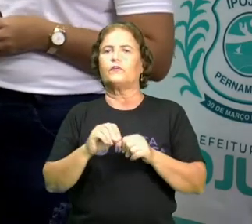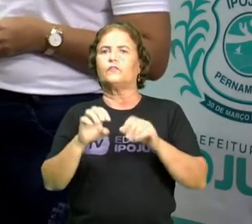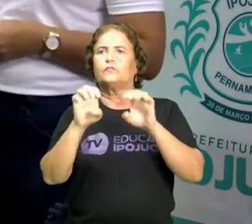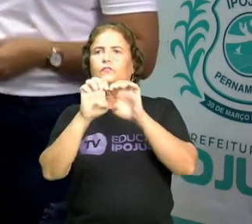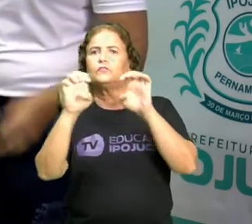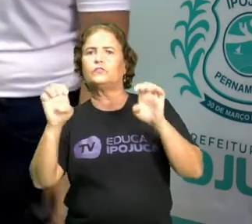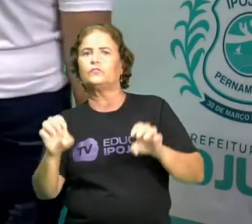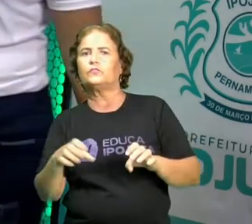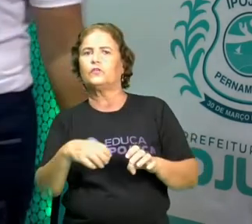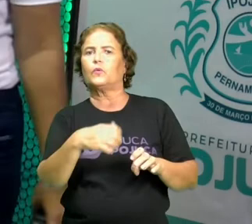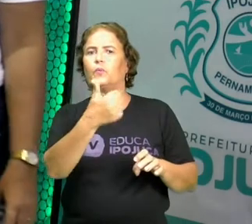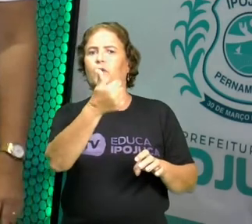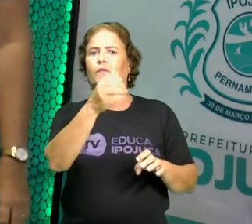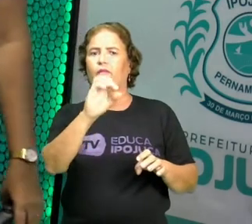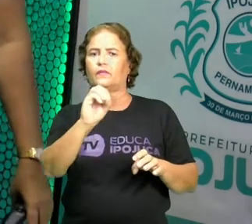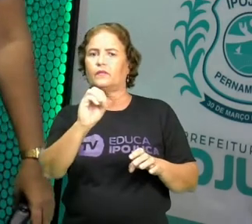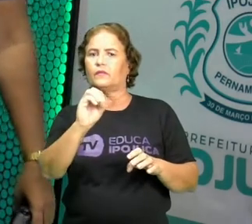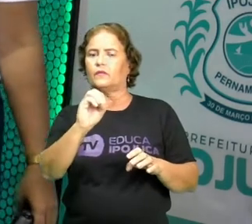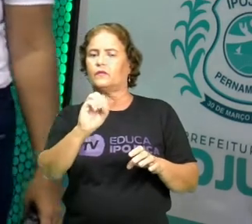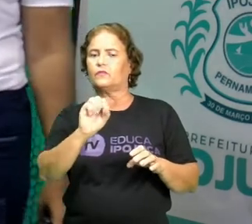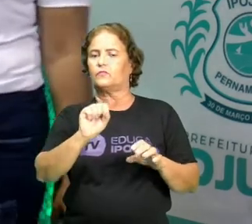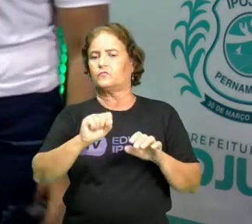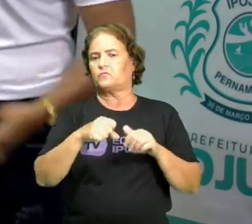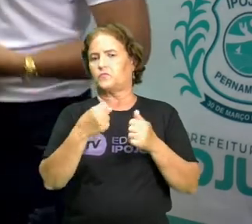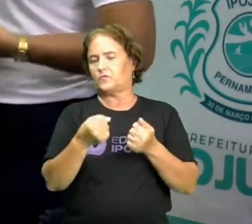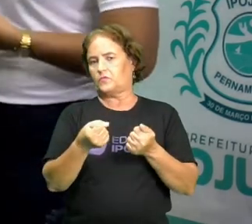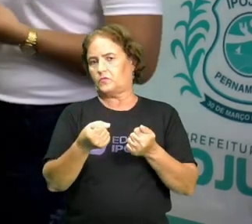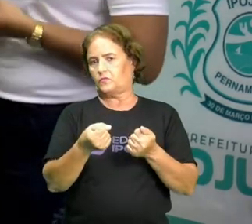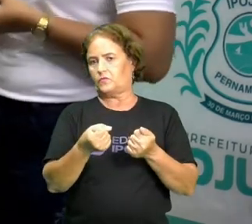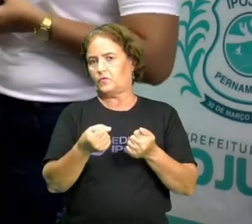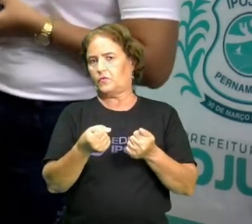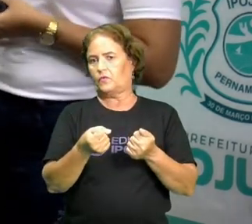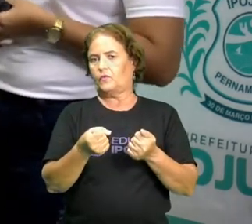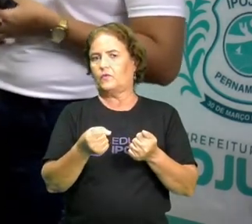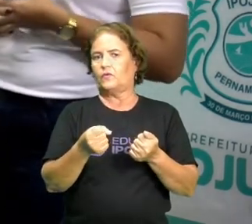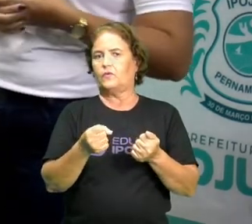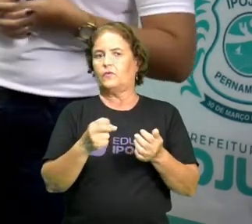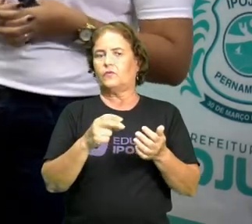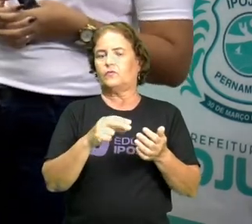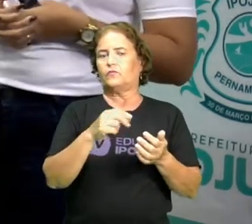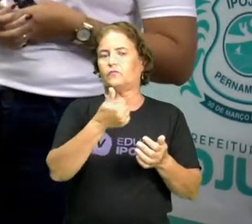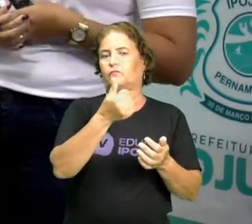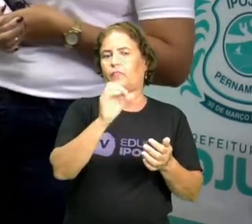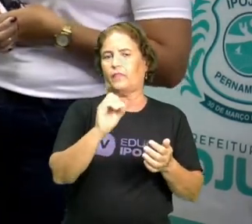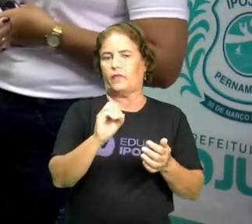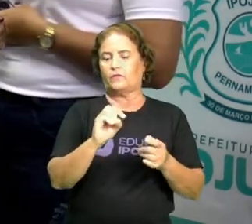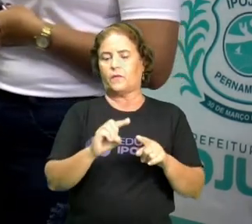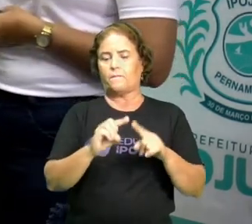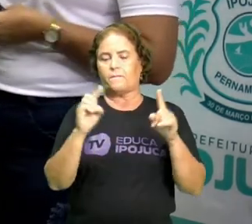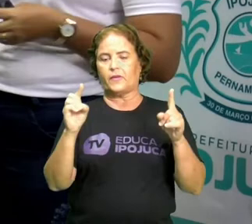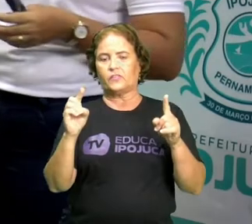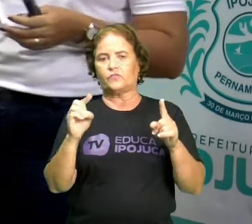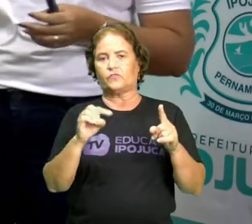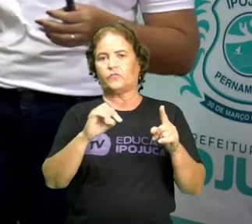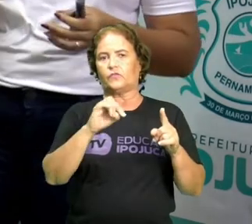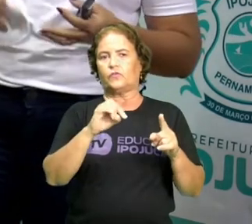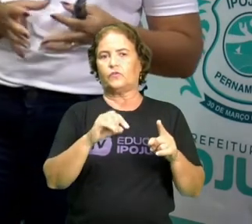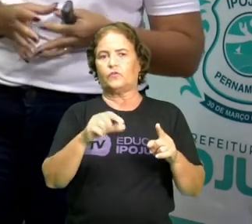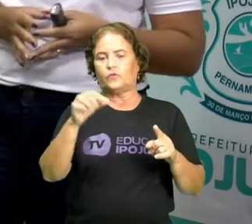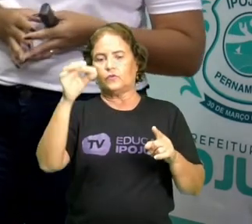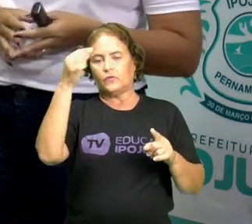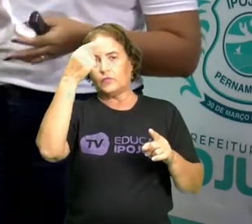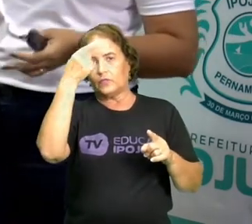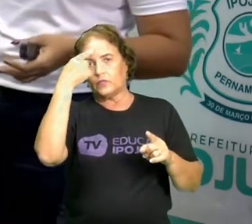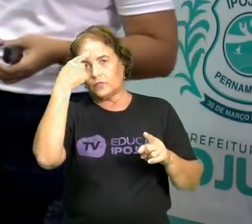zero. Mas foram os indianos que incluíram esse símbolo no sistema matemático no final do